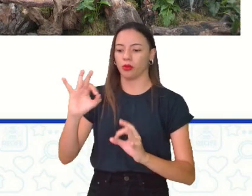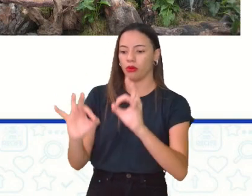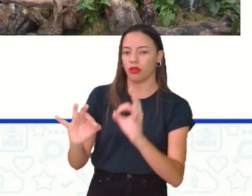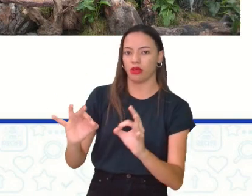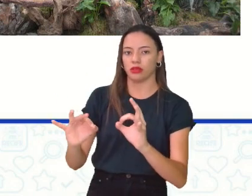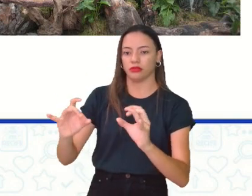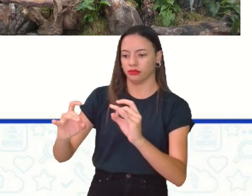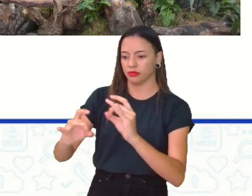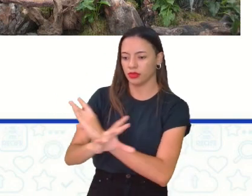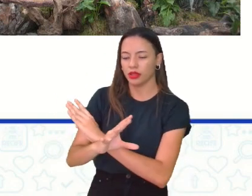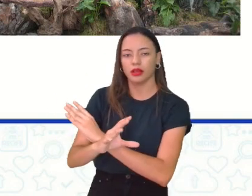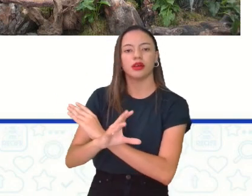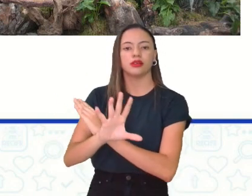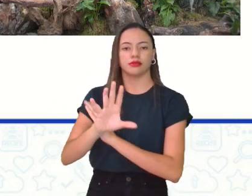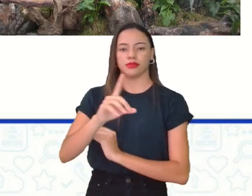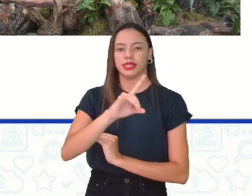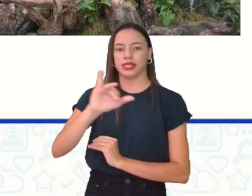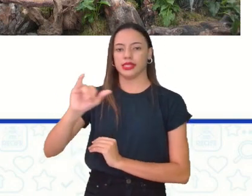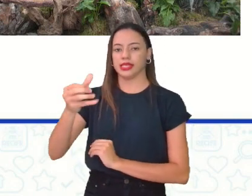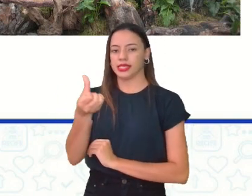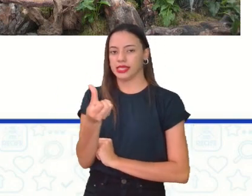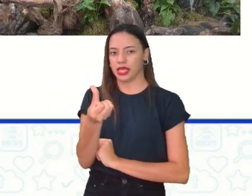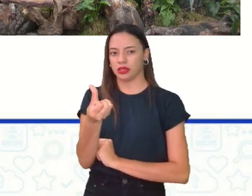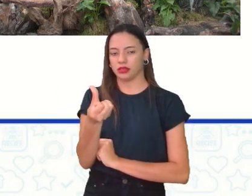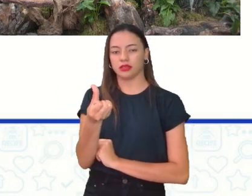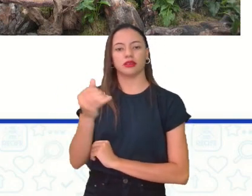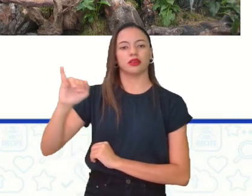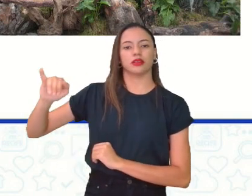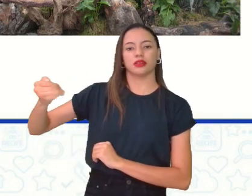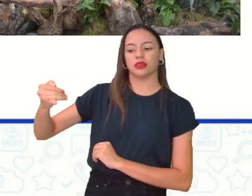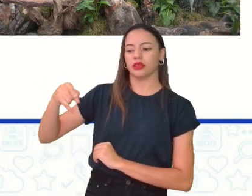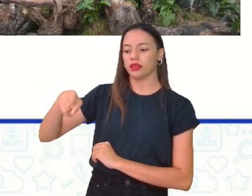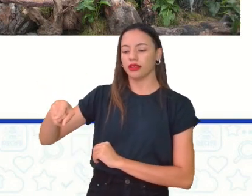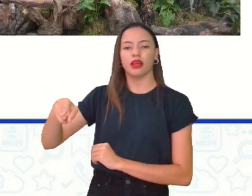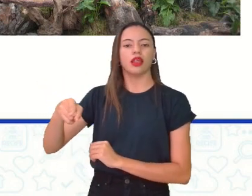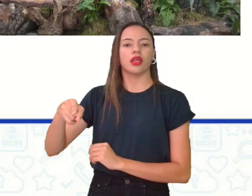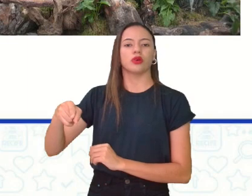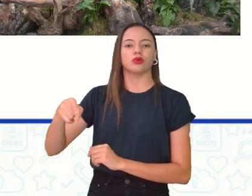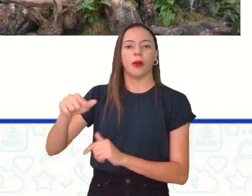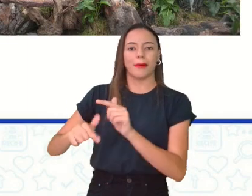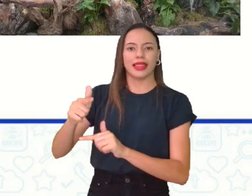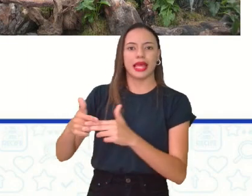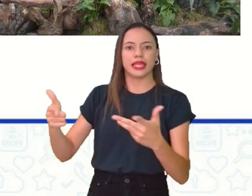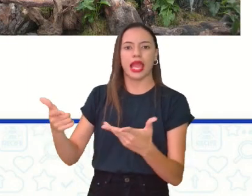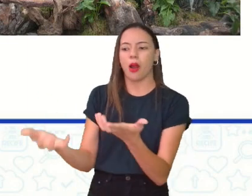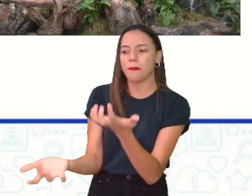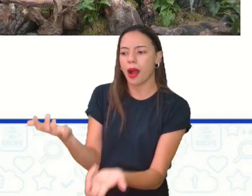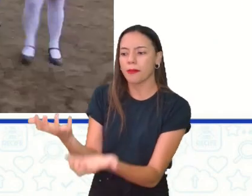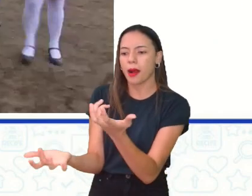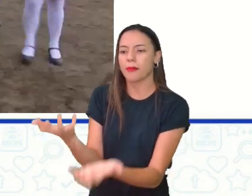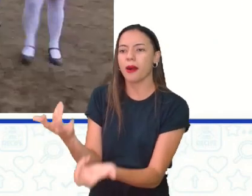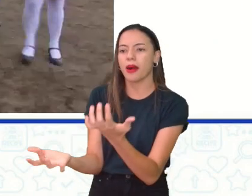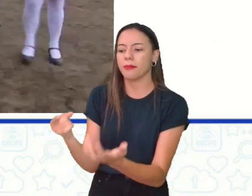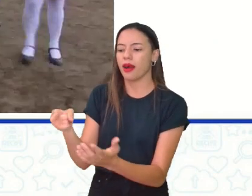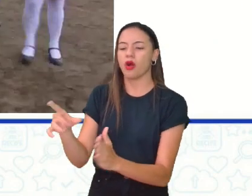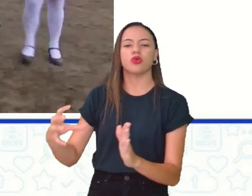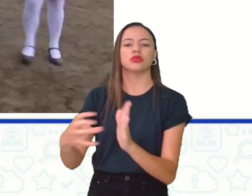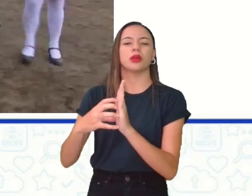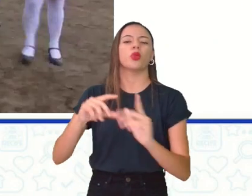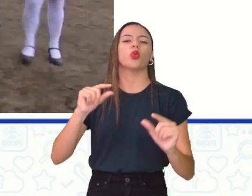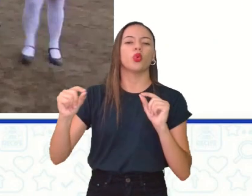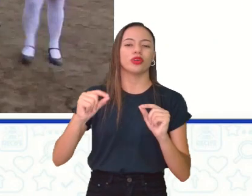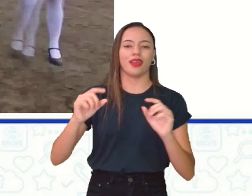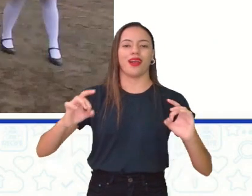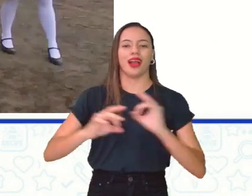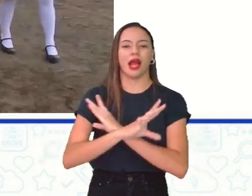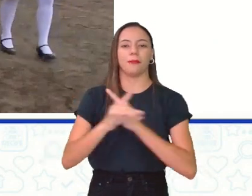e se faz uma queima simbólica, né, desse material como uma forma de finalizar o ciclo natalino. Vamos ver